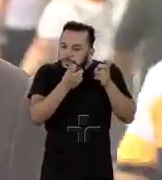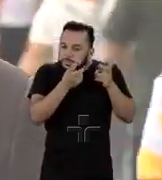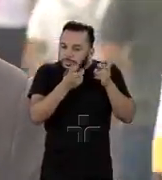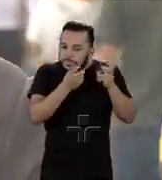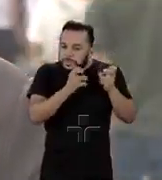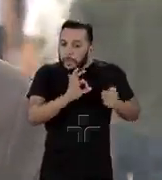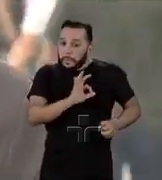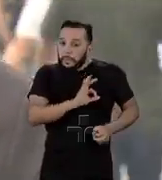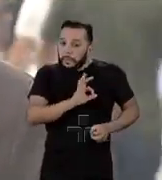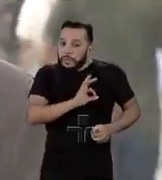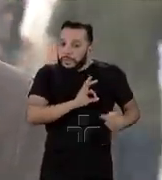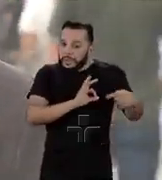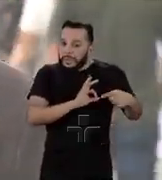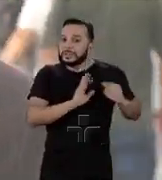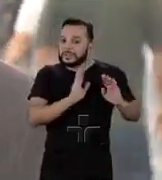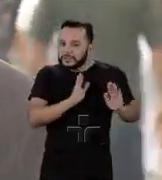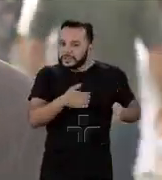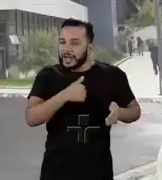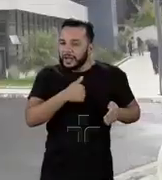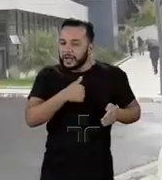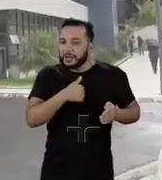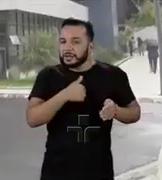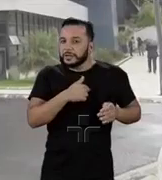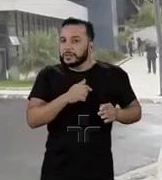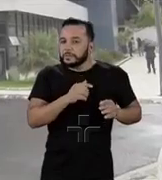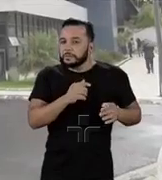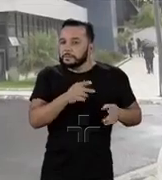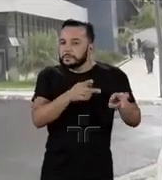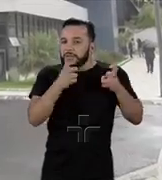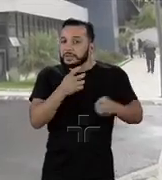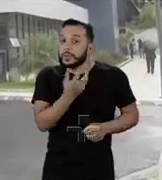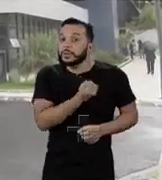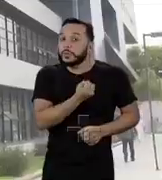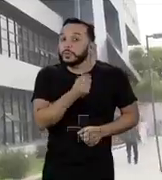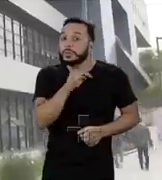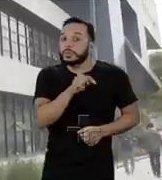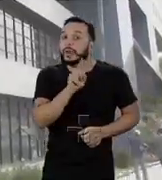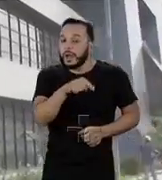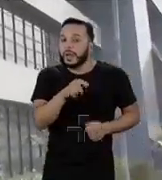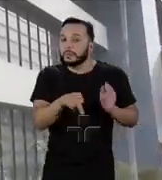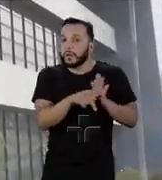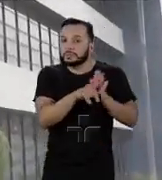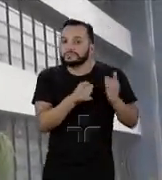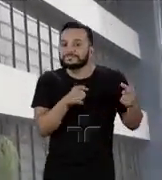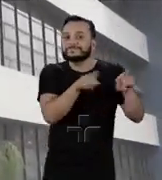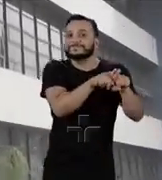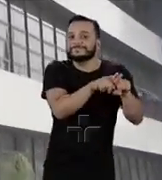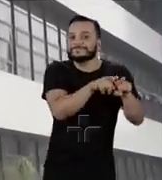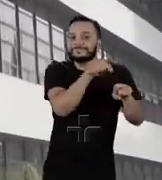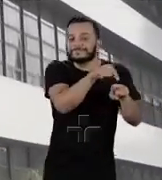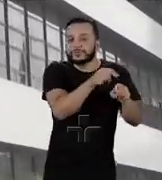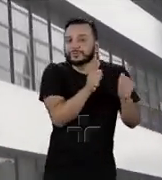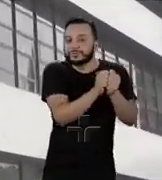como sendo do instituto ligado ao ex-presidente. 417 horas de conversas foram gravadas pela Lava Jato. Por